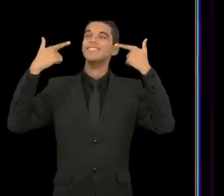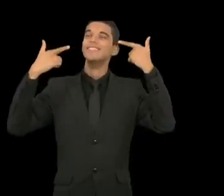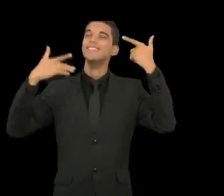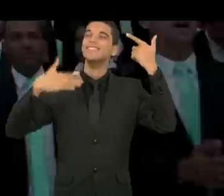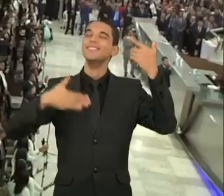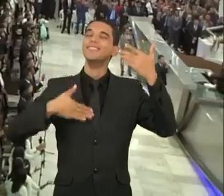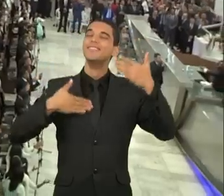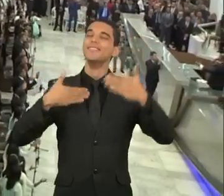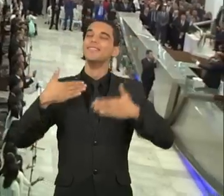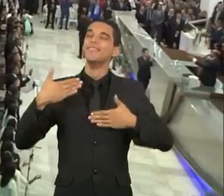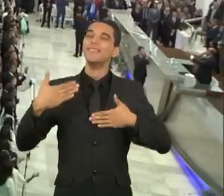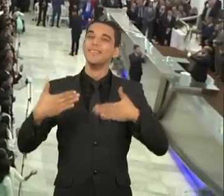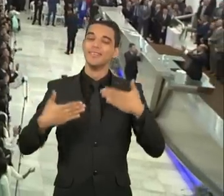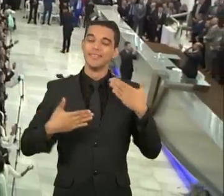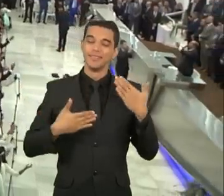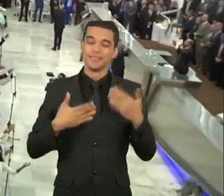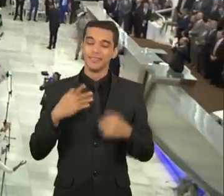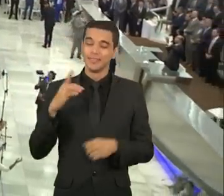Diga ali.